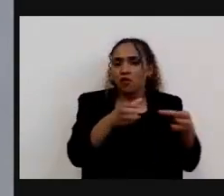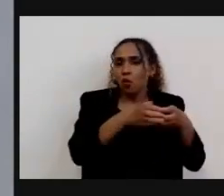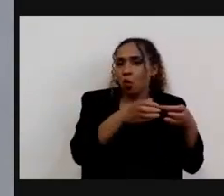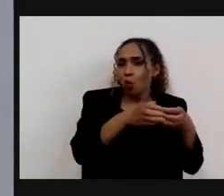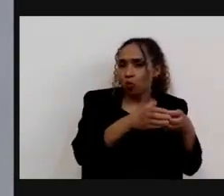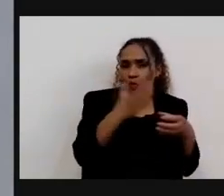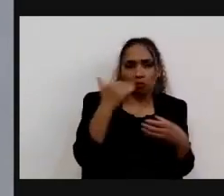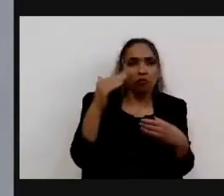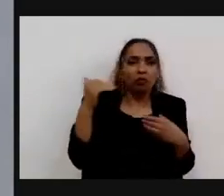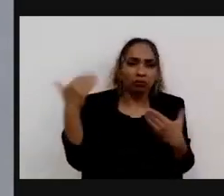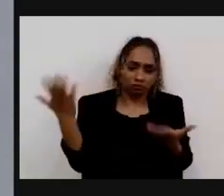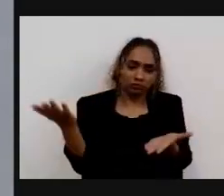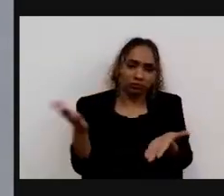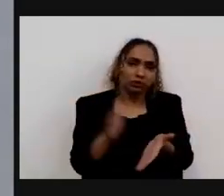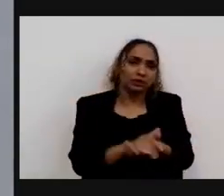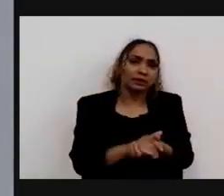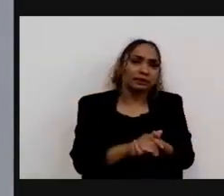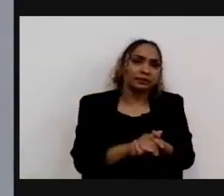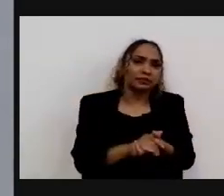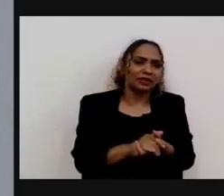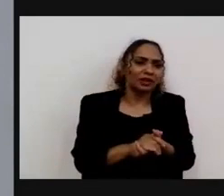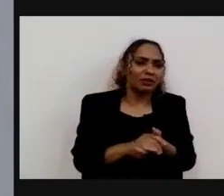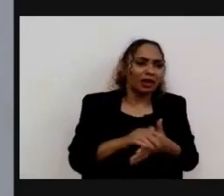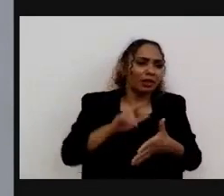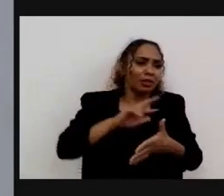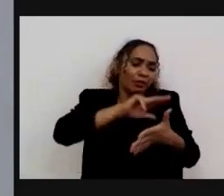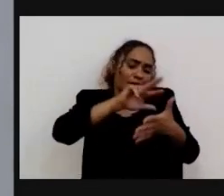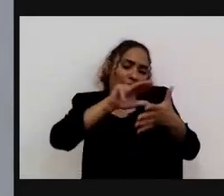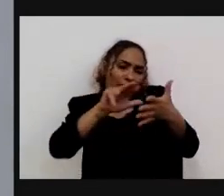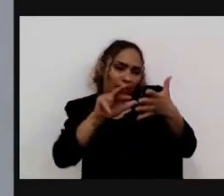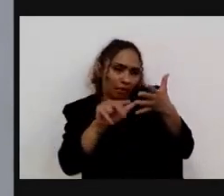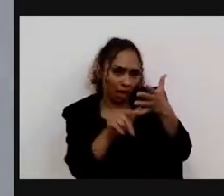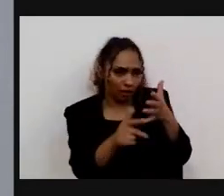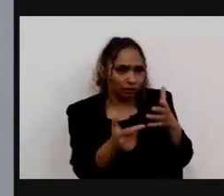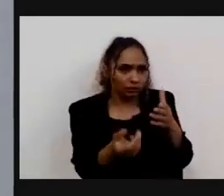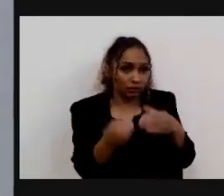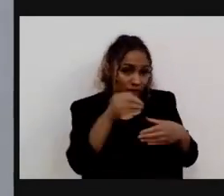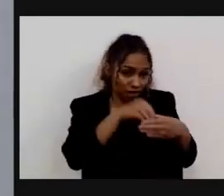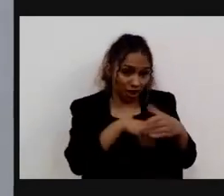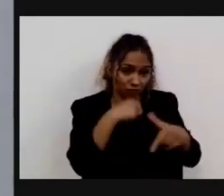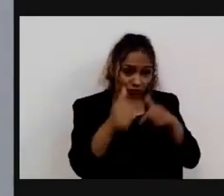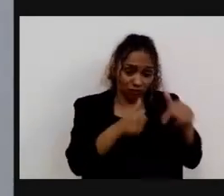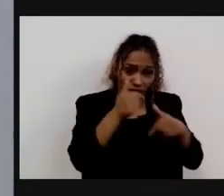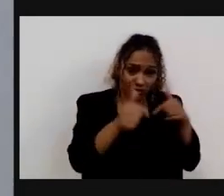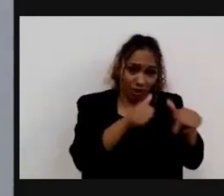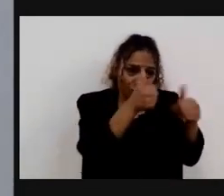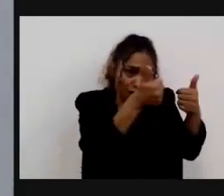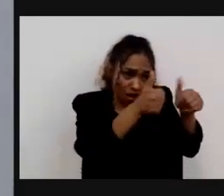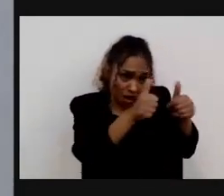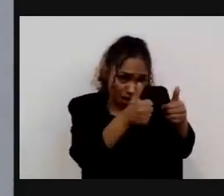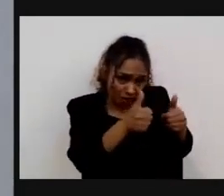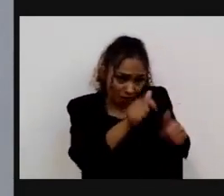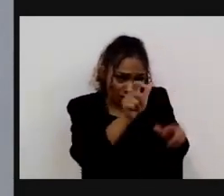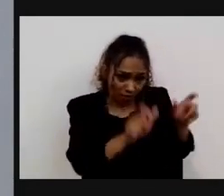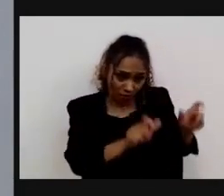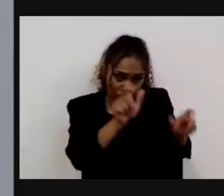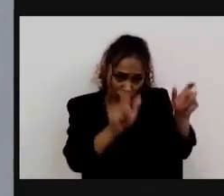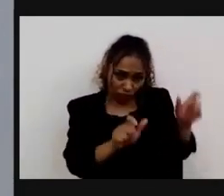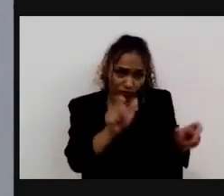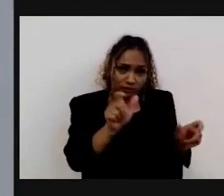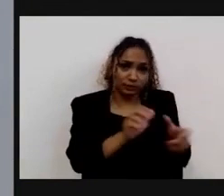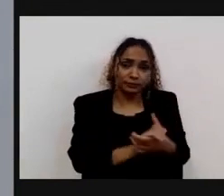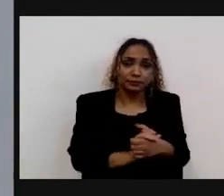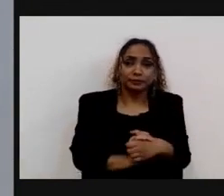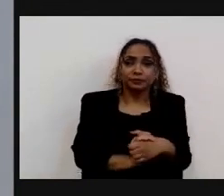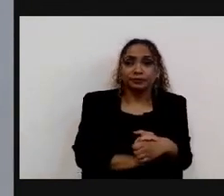então a gente essa que é diversidades também no trabalho quando a gente pensa em avaliar pessoas né